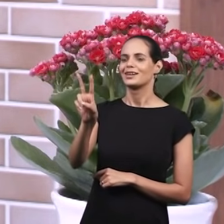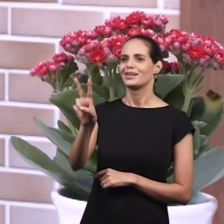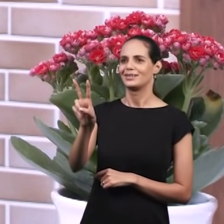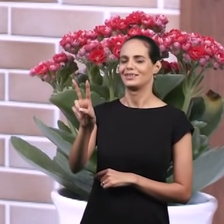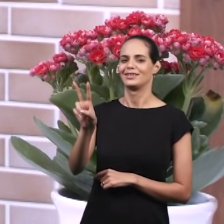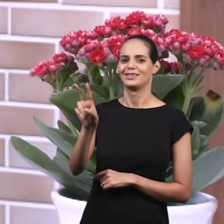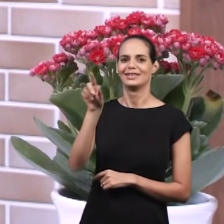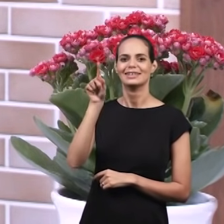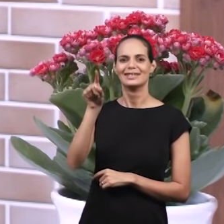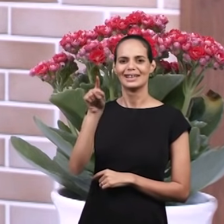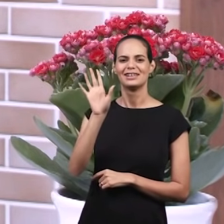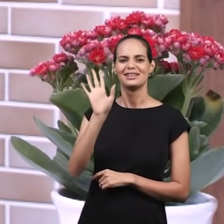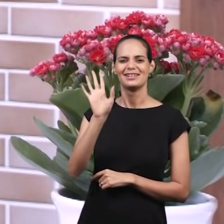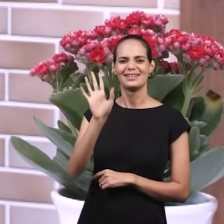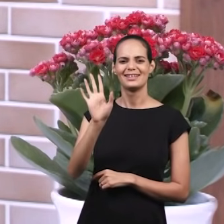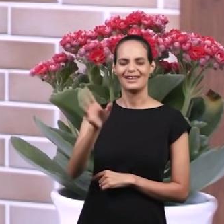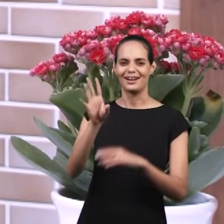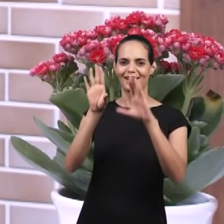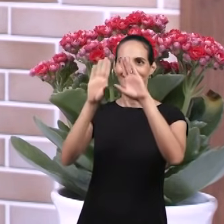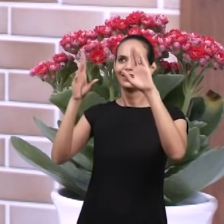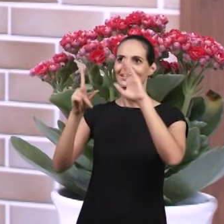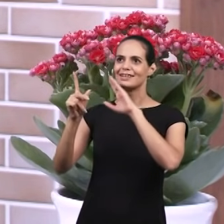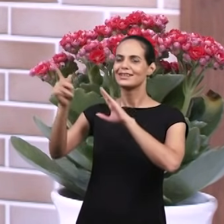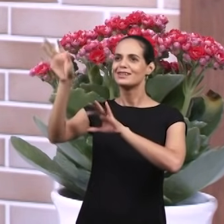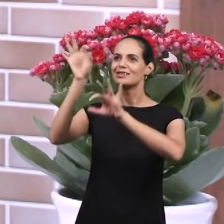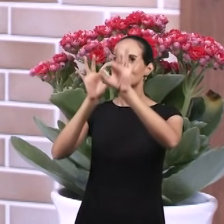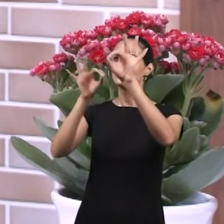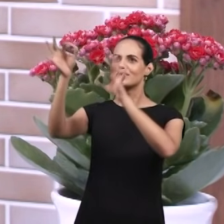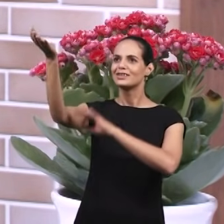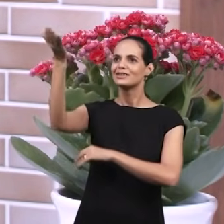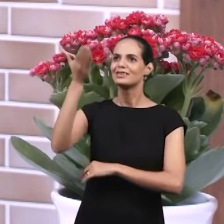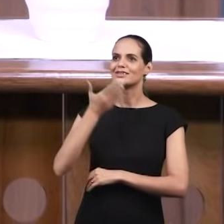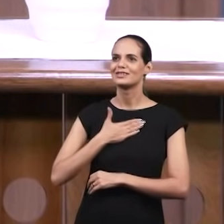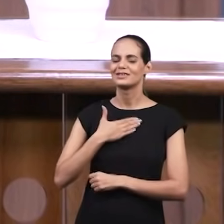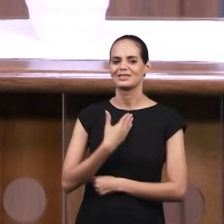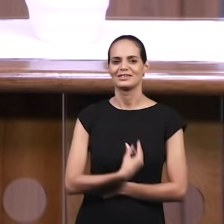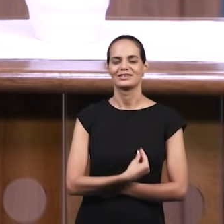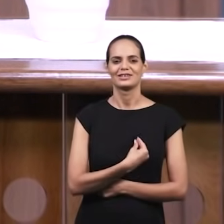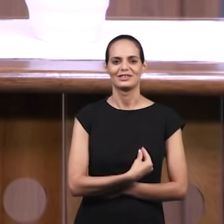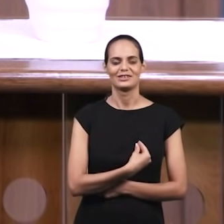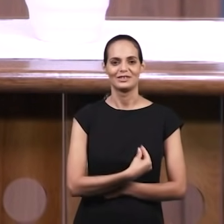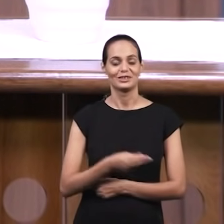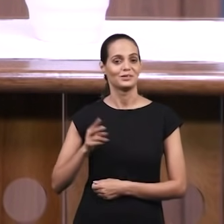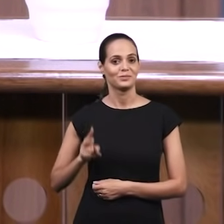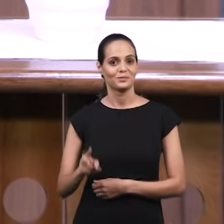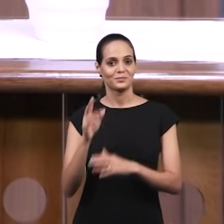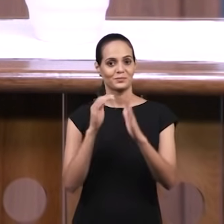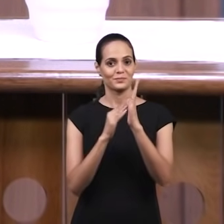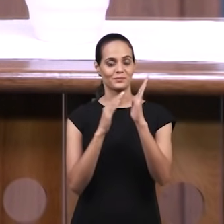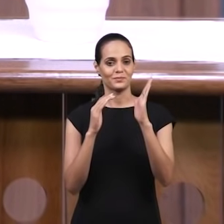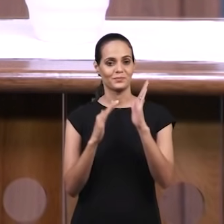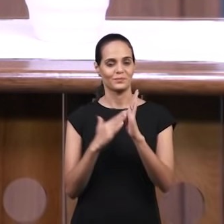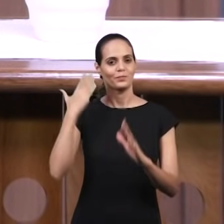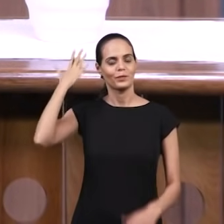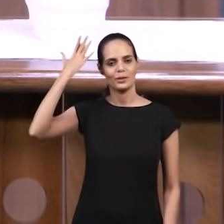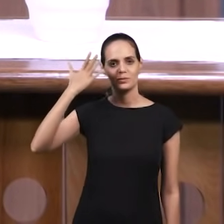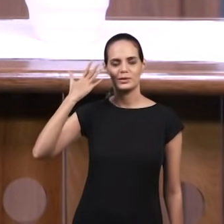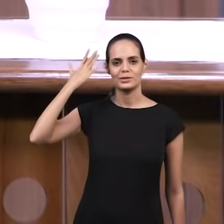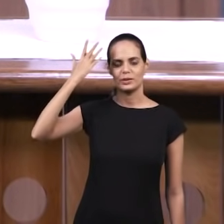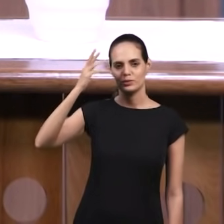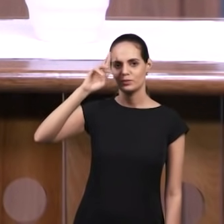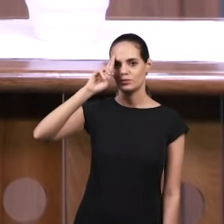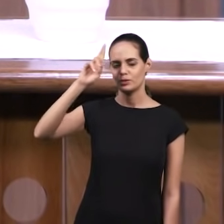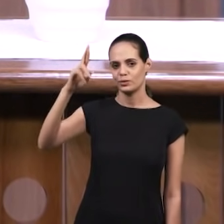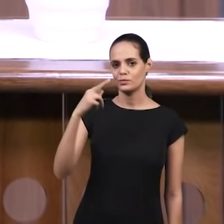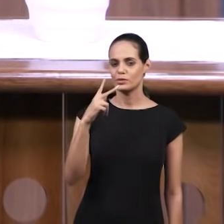pode avistar a eternidade que está preparada para nós. E na sequência desse louvor, você vai ouvir a mensagem da parte